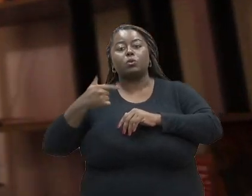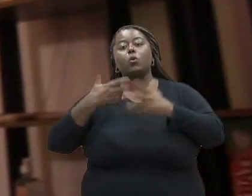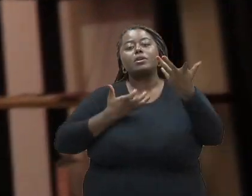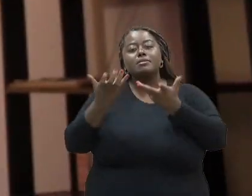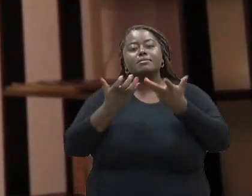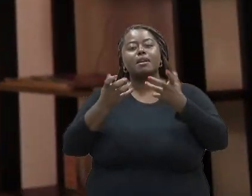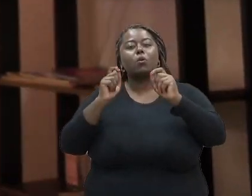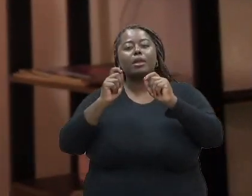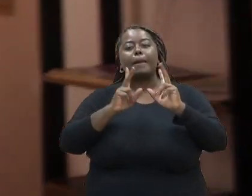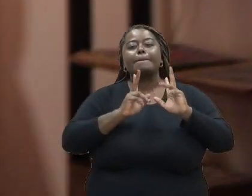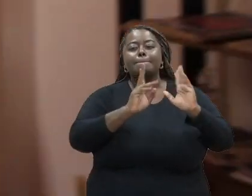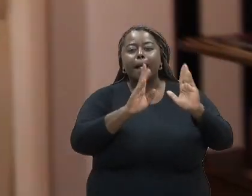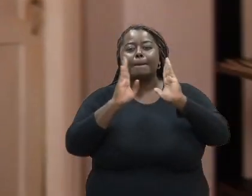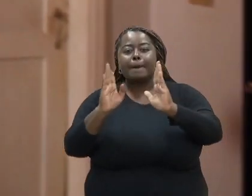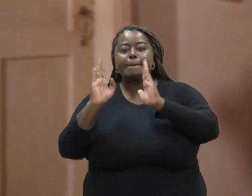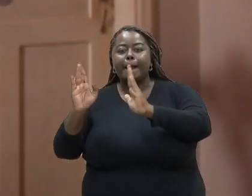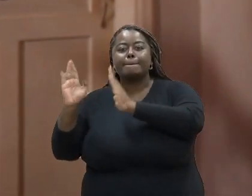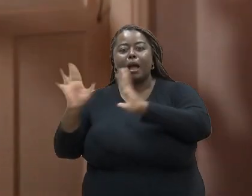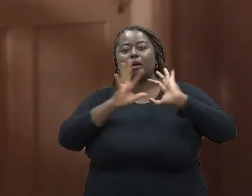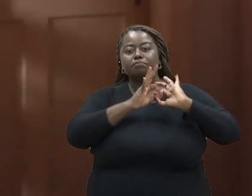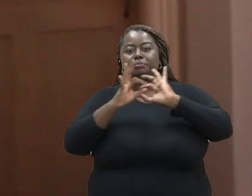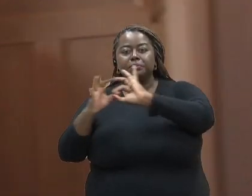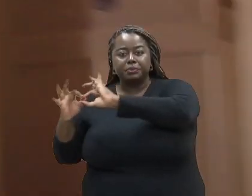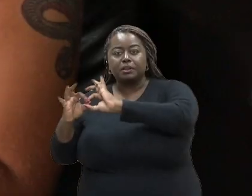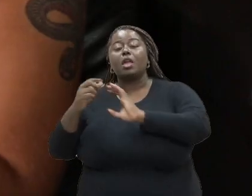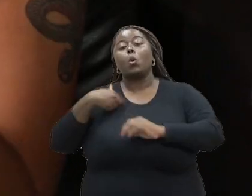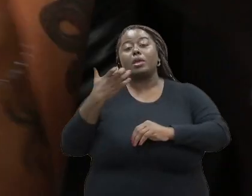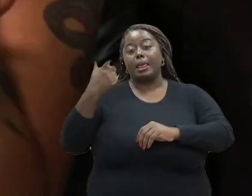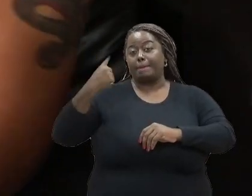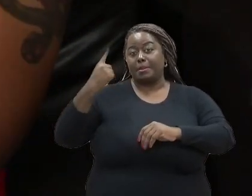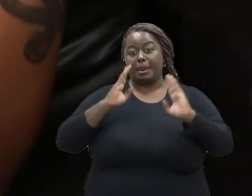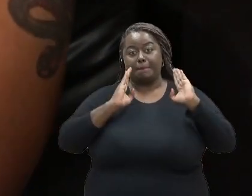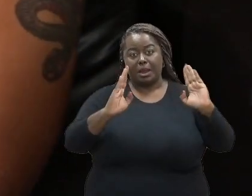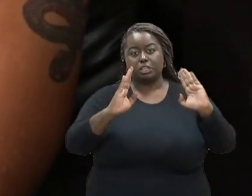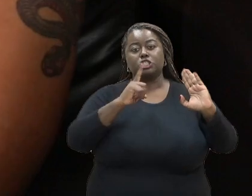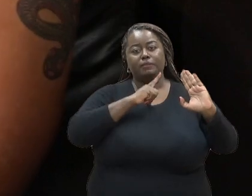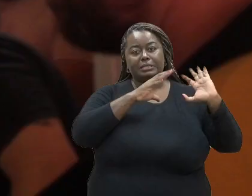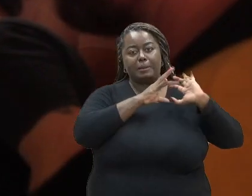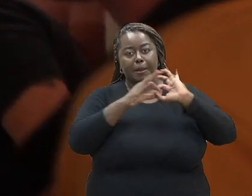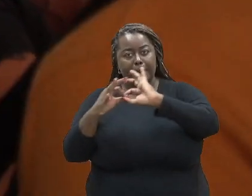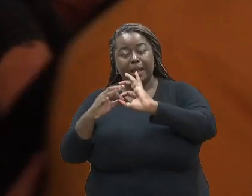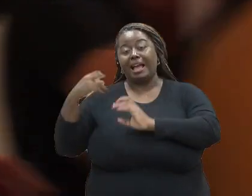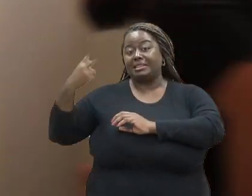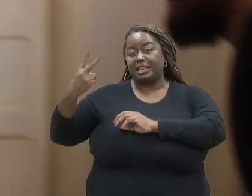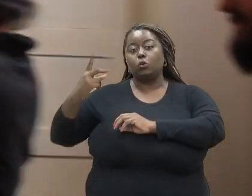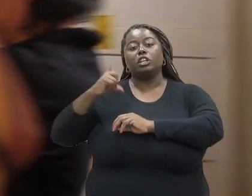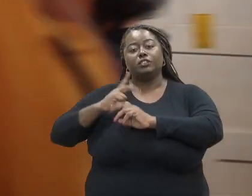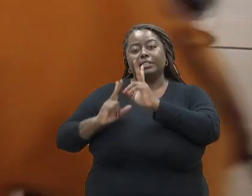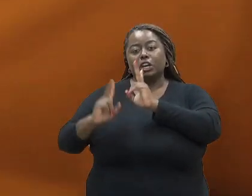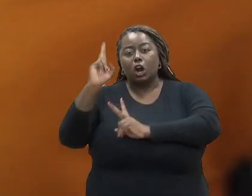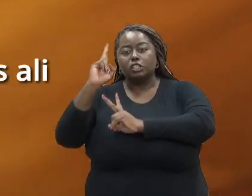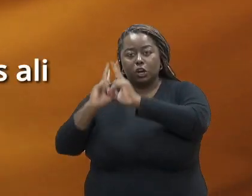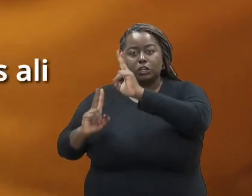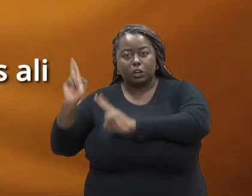princípio eu queria que a primeira parte do filme ali fosse gravada em plano sequência, e a segunda tivesse alguns cortes. Então a gente